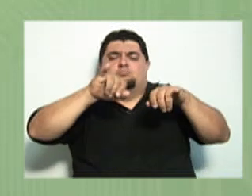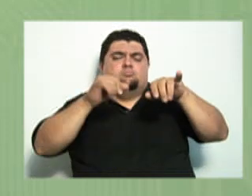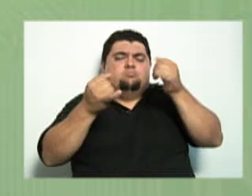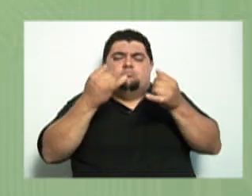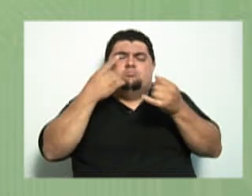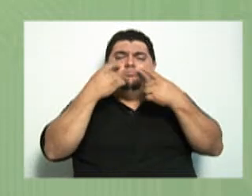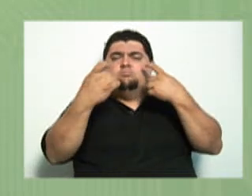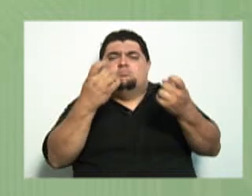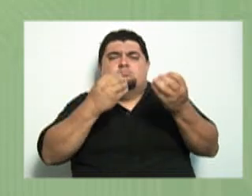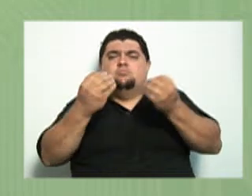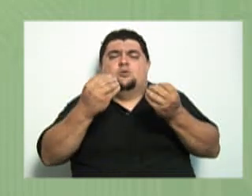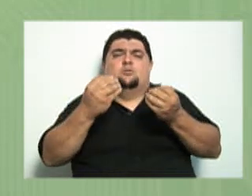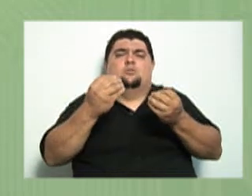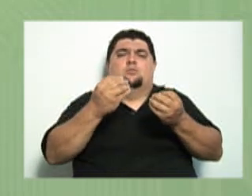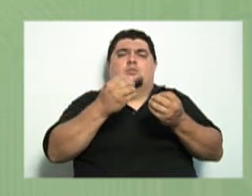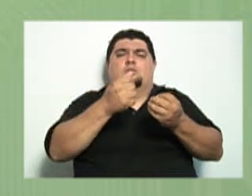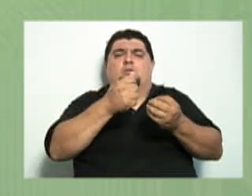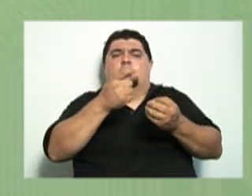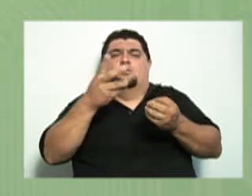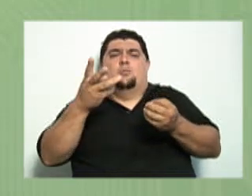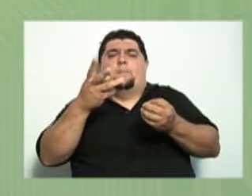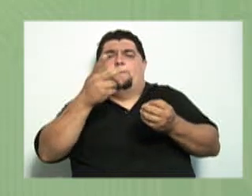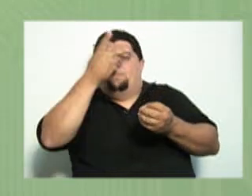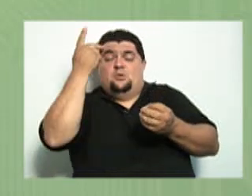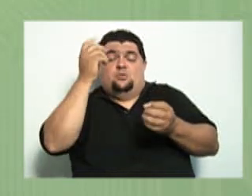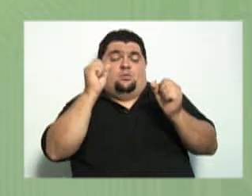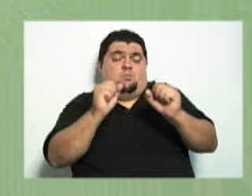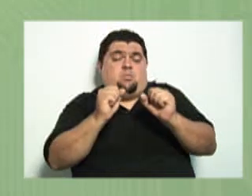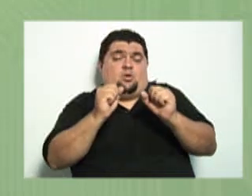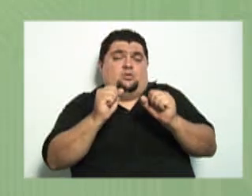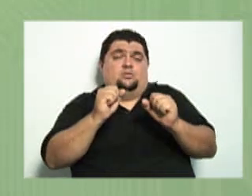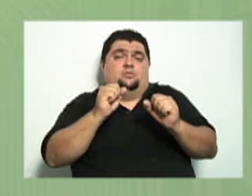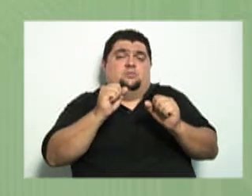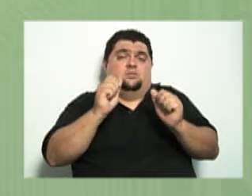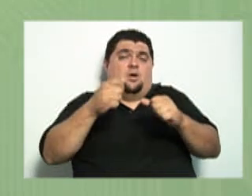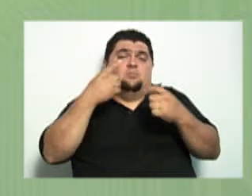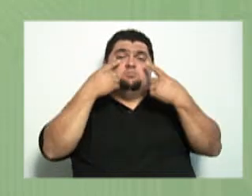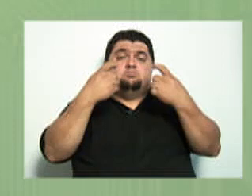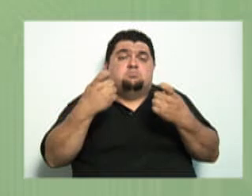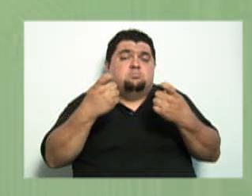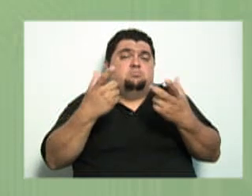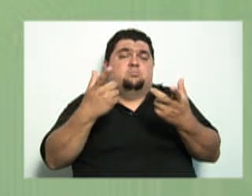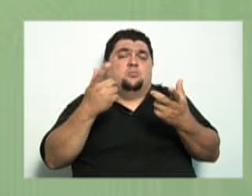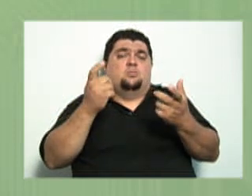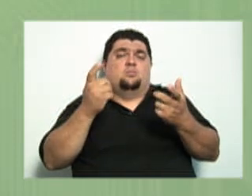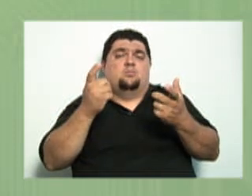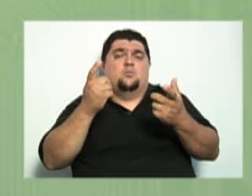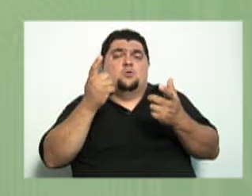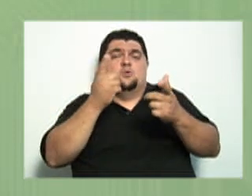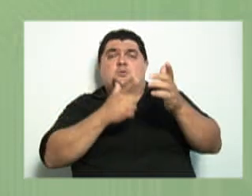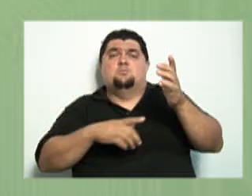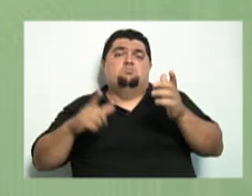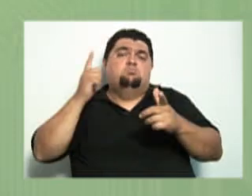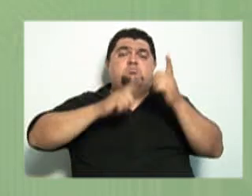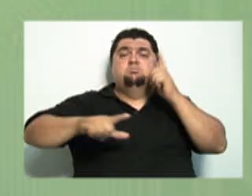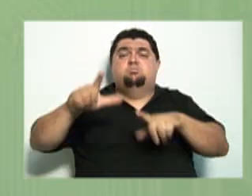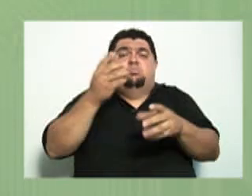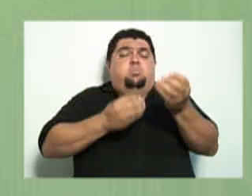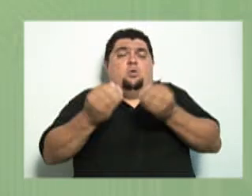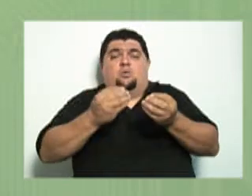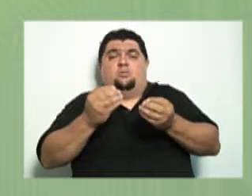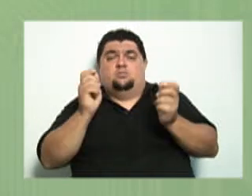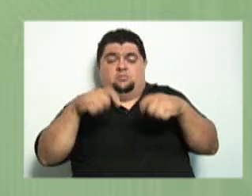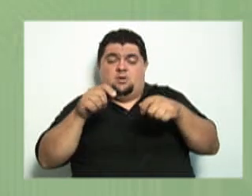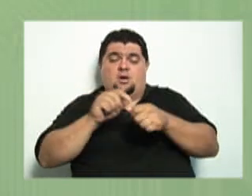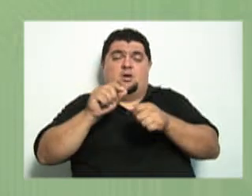oportunidades. Quantas coisas a sua pessoa humana poderia ser, quais suas chances, o que você poderia alcançar. Ter condições